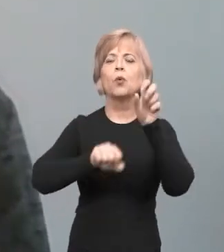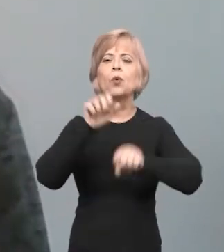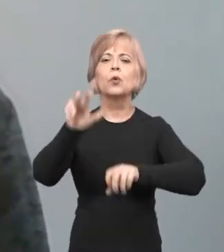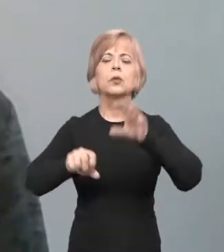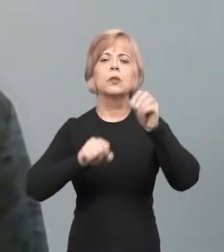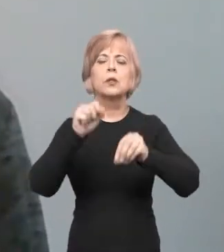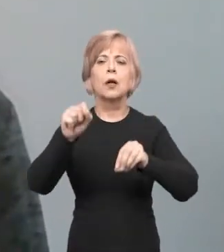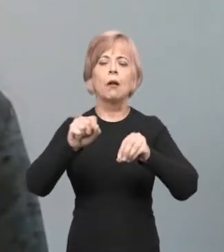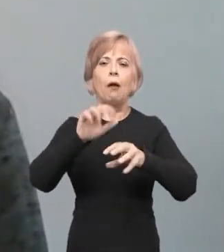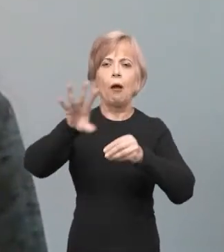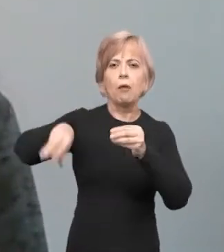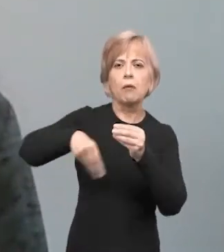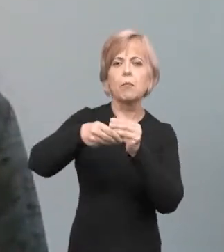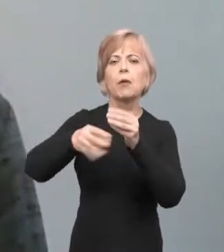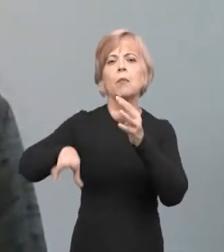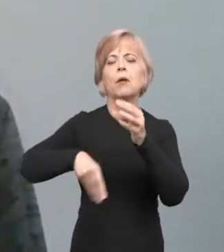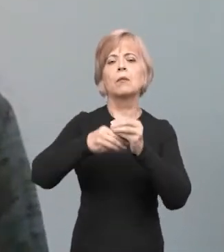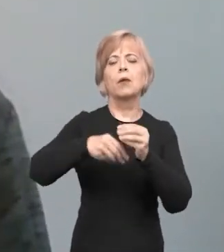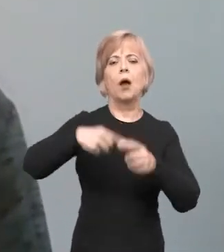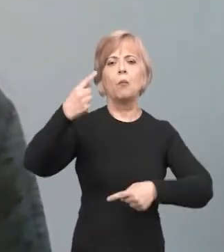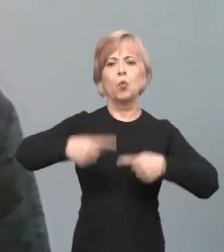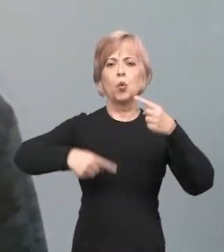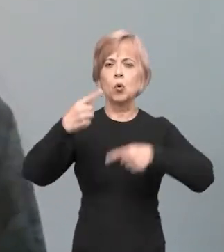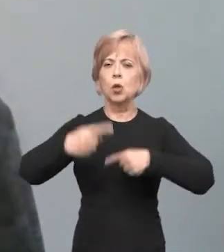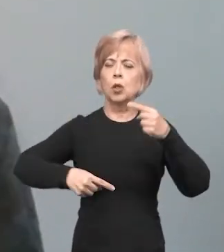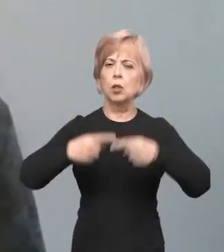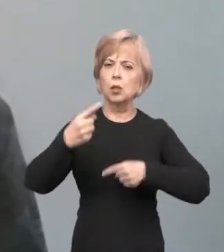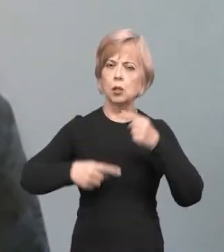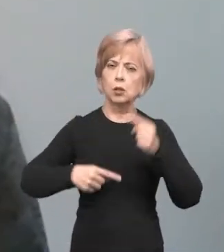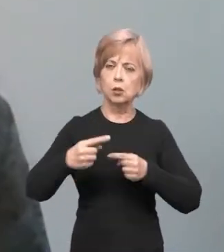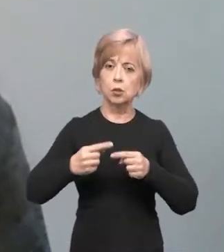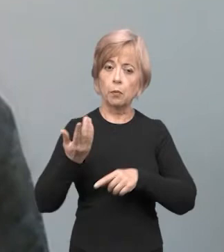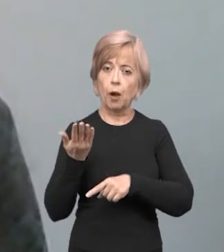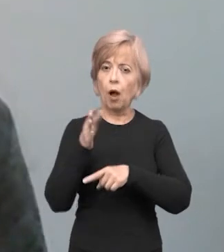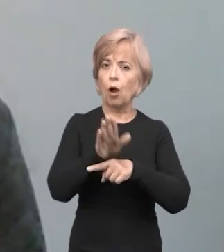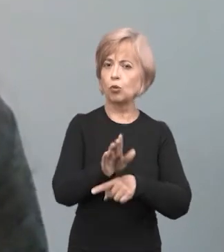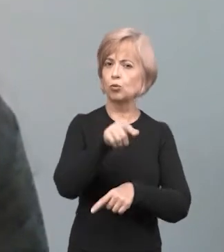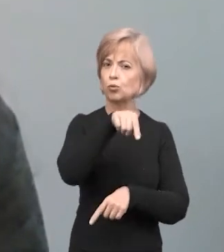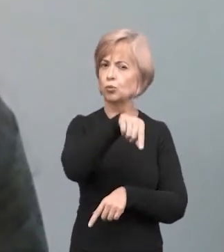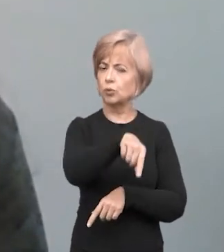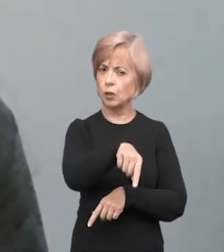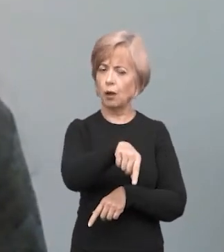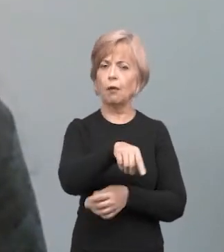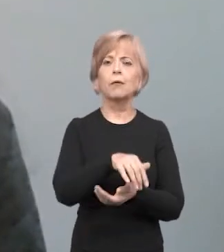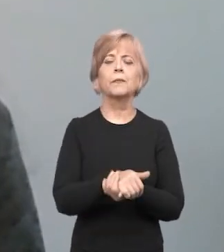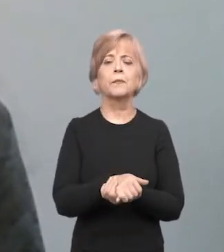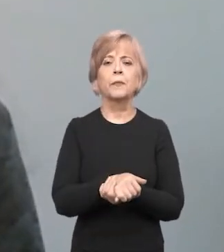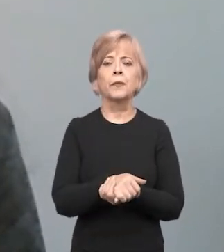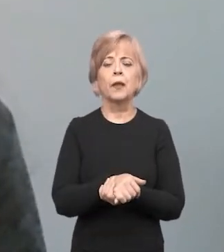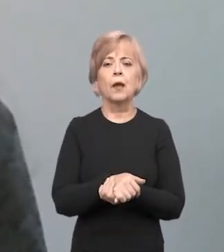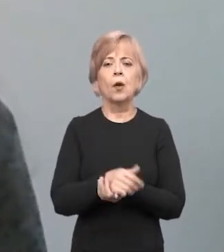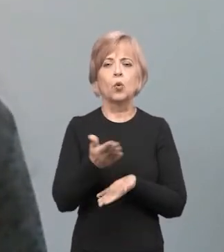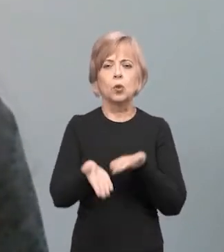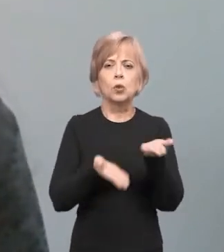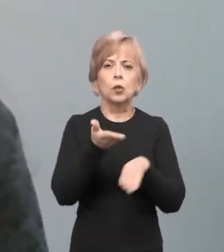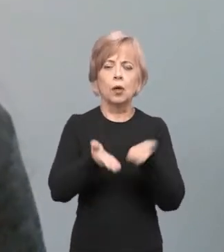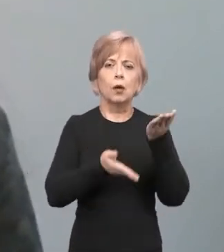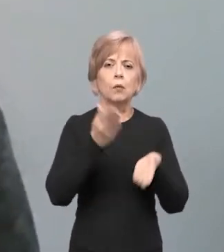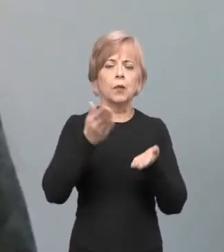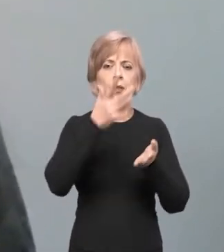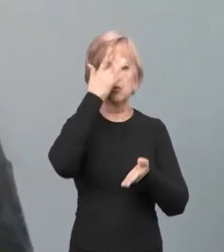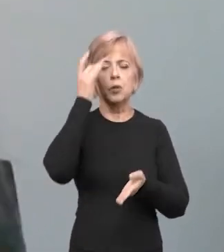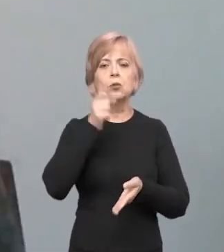buscar a implementação de políticas que possam auxiliar o tratamento dessas pessoas idosas dentro